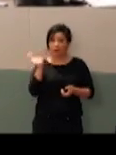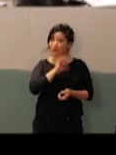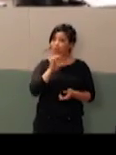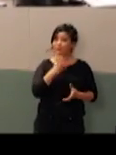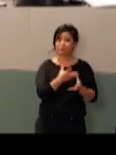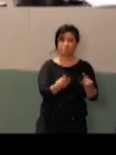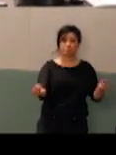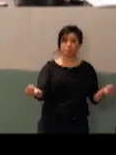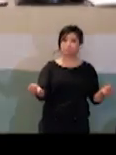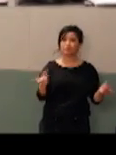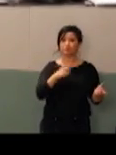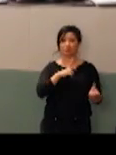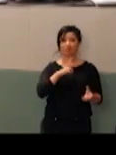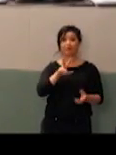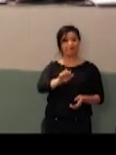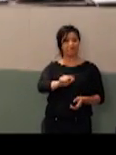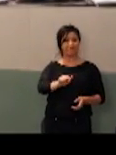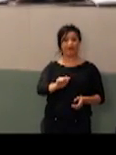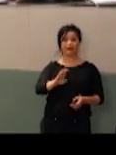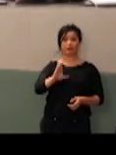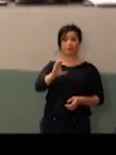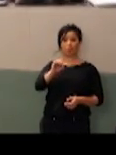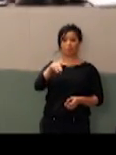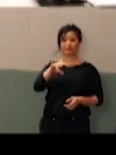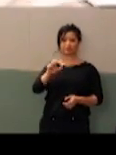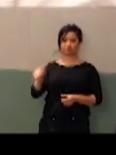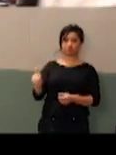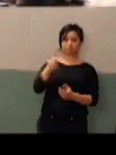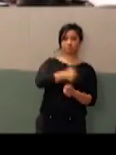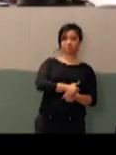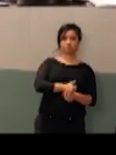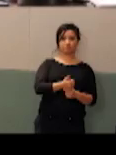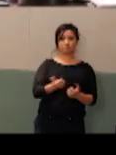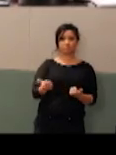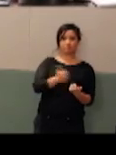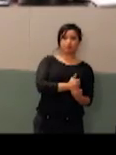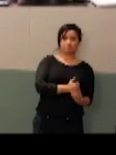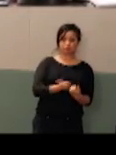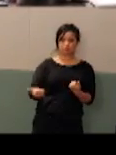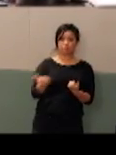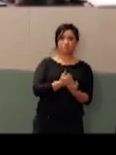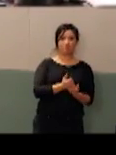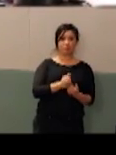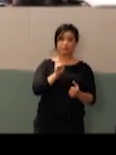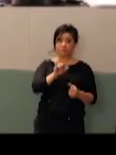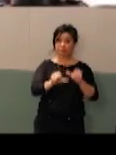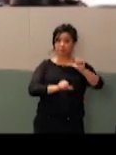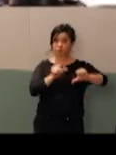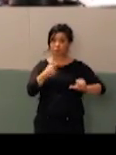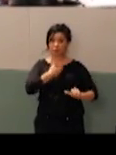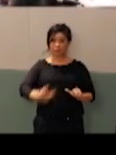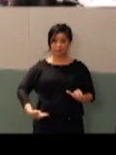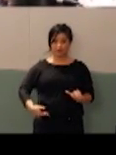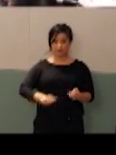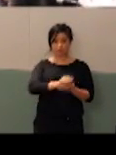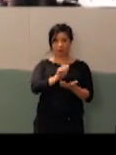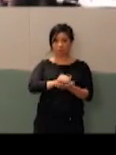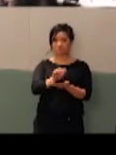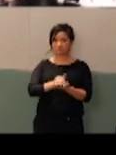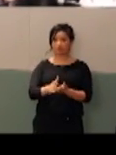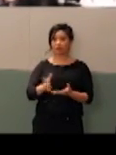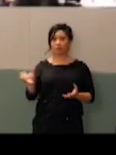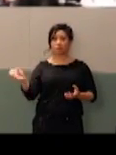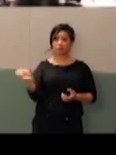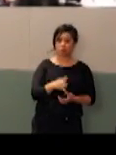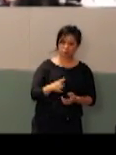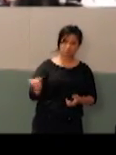administrador, muda todo mundo, não fica sequer a memória da administração. E temos que abrir novas áreas de expansão econômica com infraestrutura, isso é obrigação do